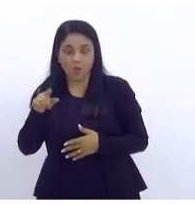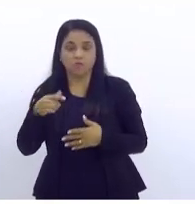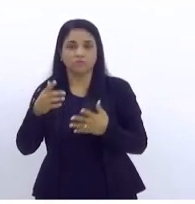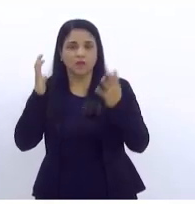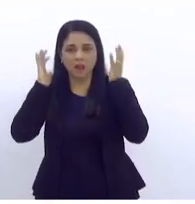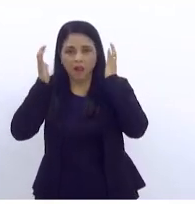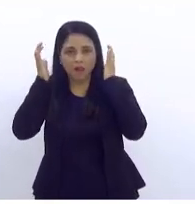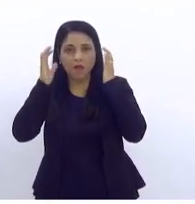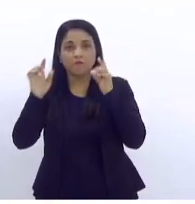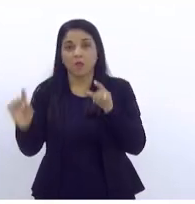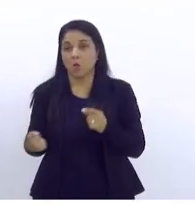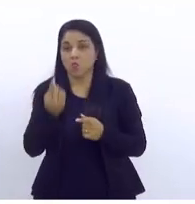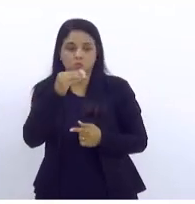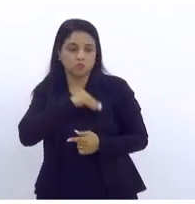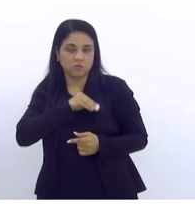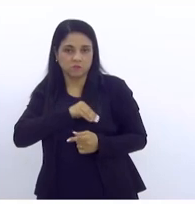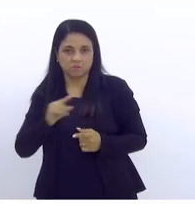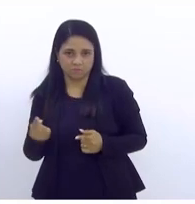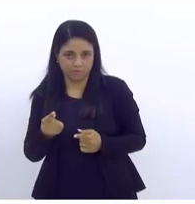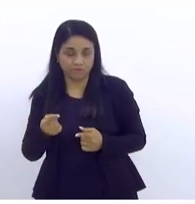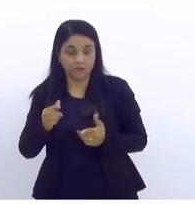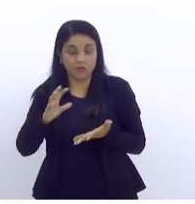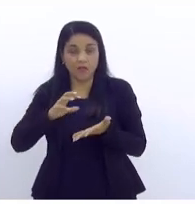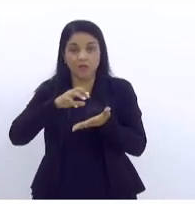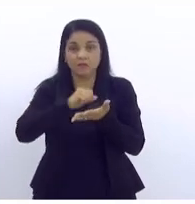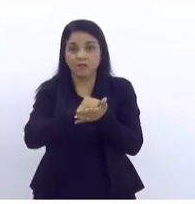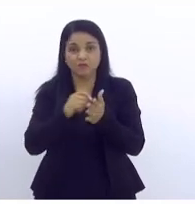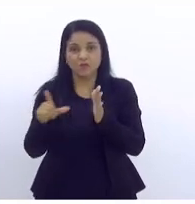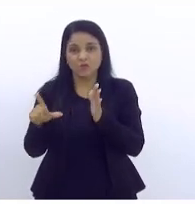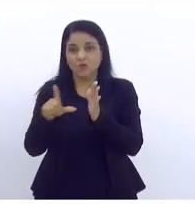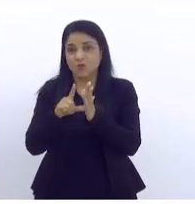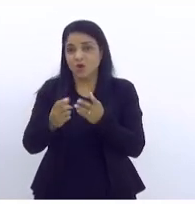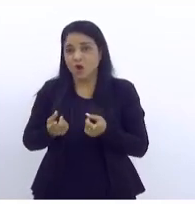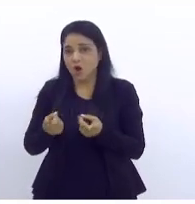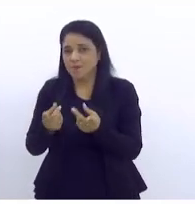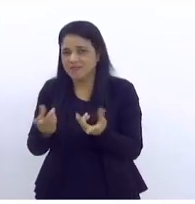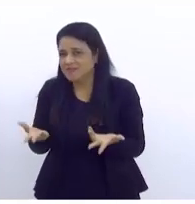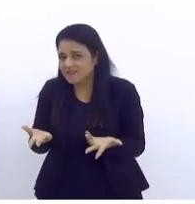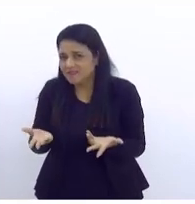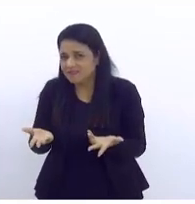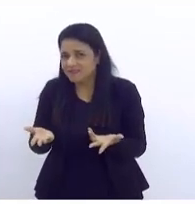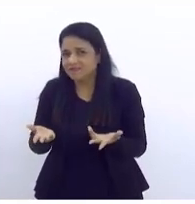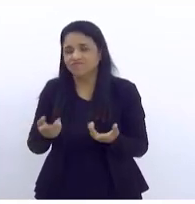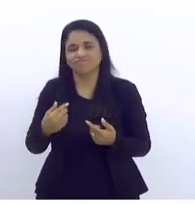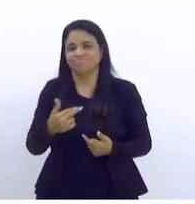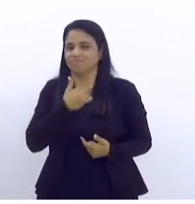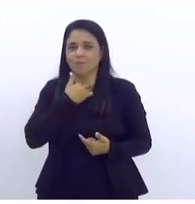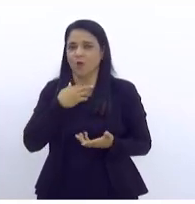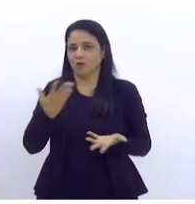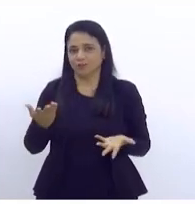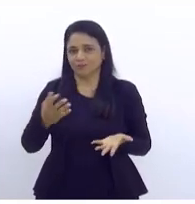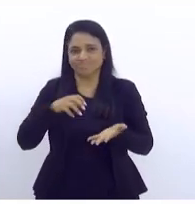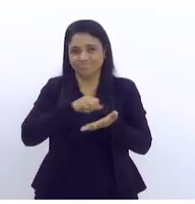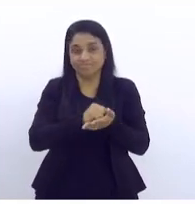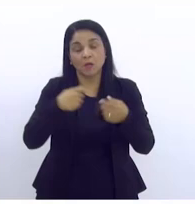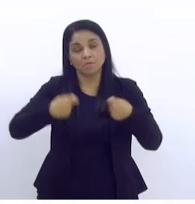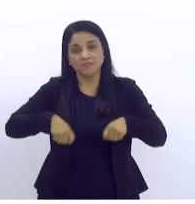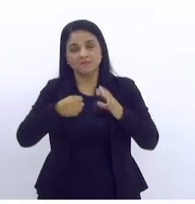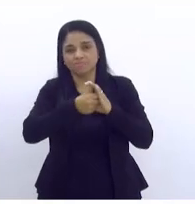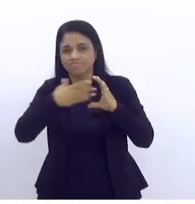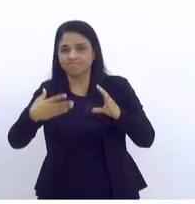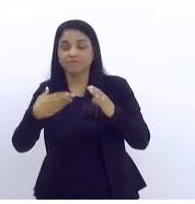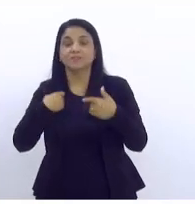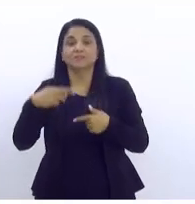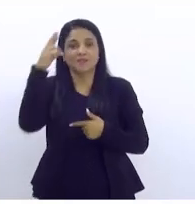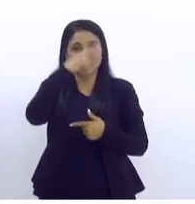tem né ela tá sendo cadastrada como usuária comercial não pode entendeu eh isso tem que ser revisto esses critérios pros moradores de